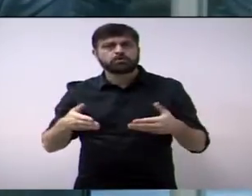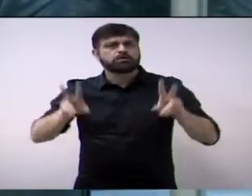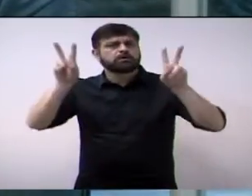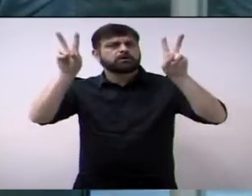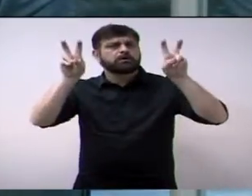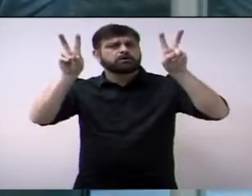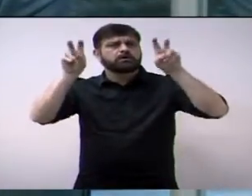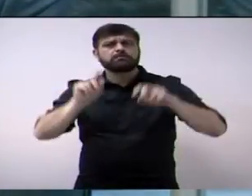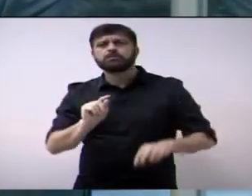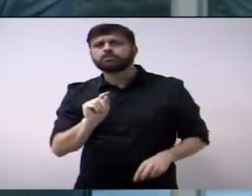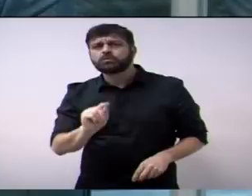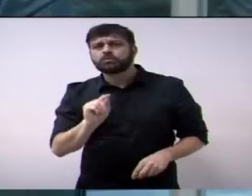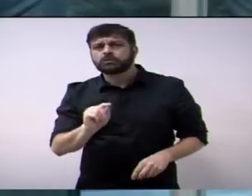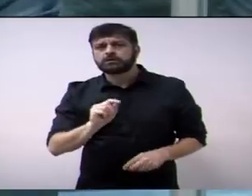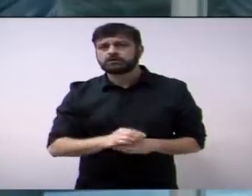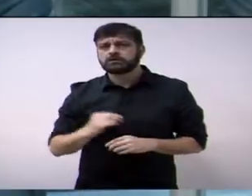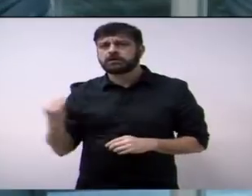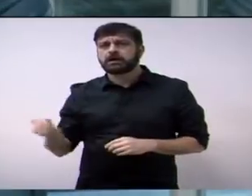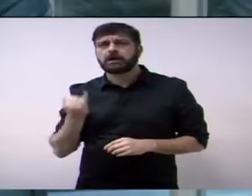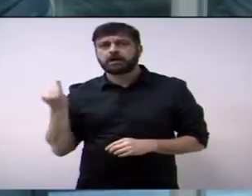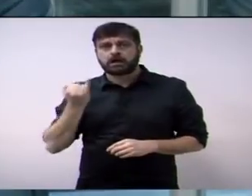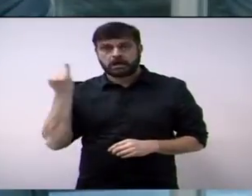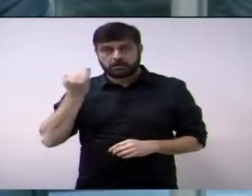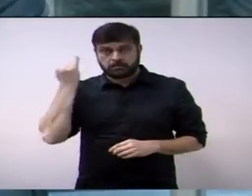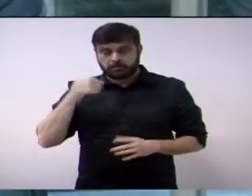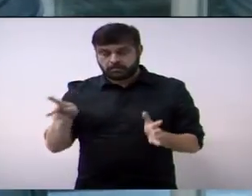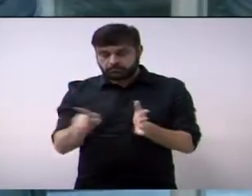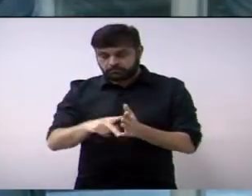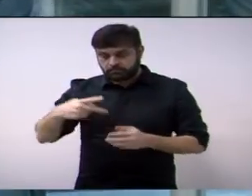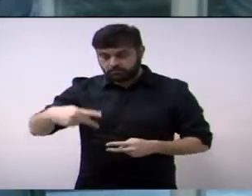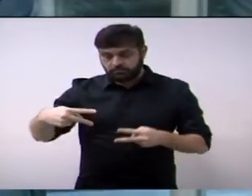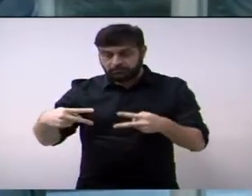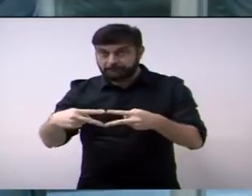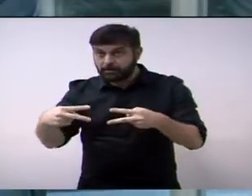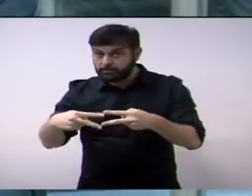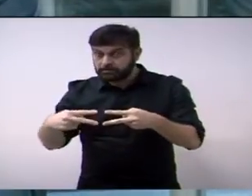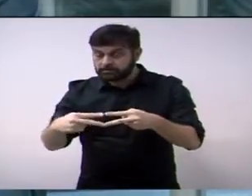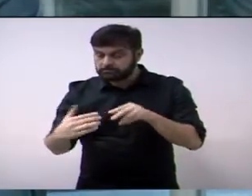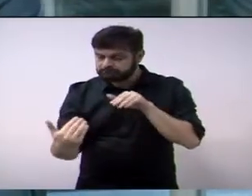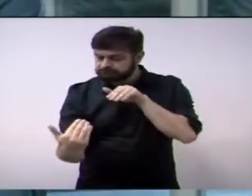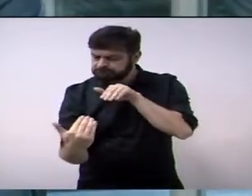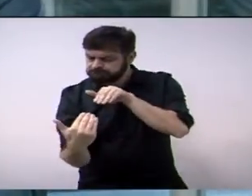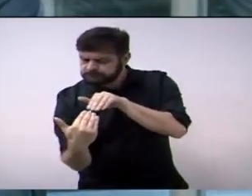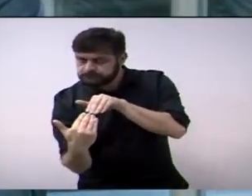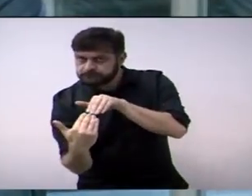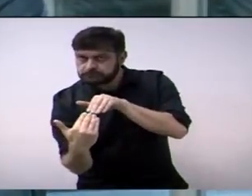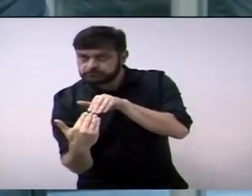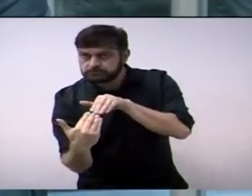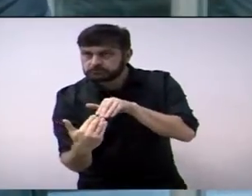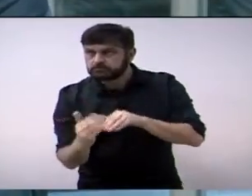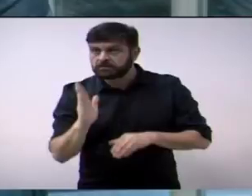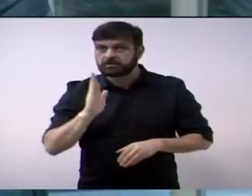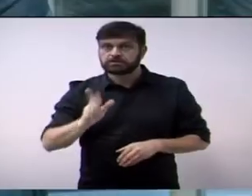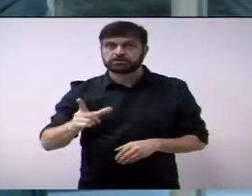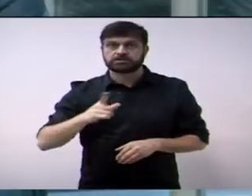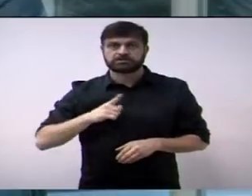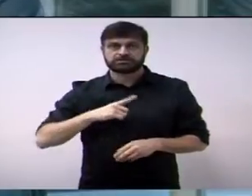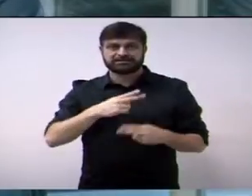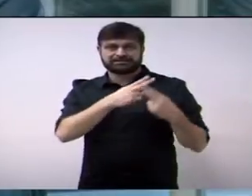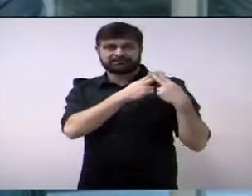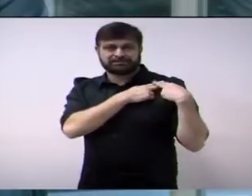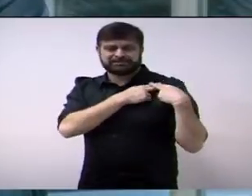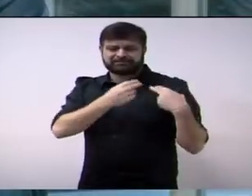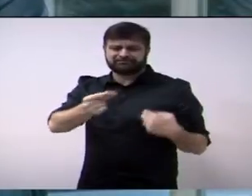assunto que é muito relevante ao nosso município, que já vem de antigos gestores, isso vem